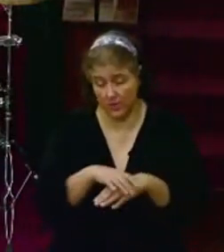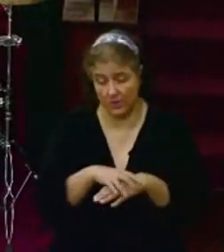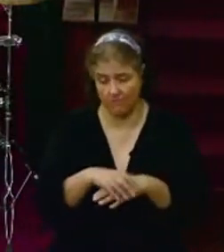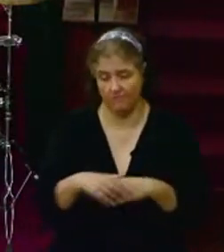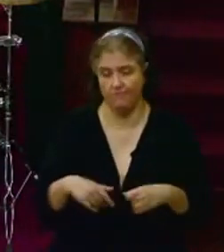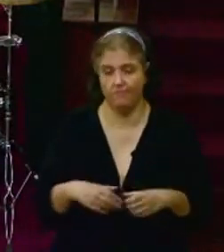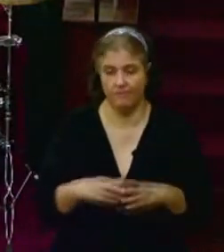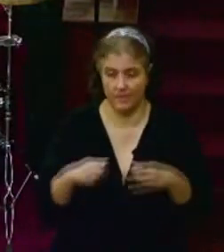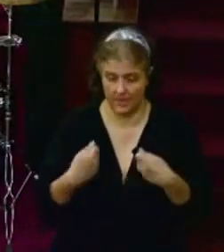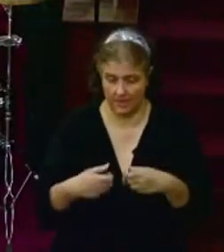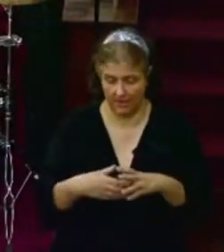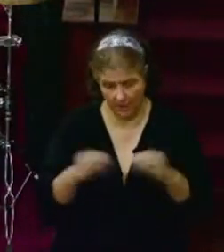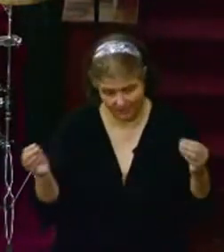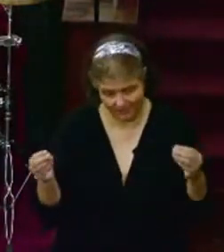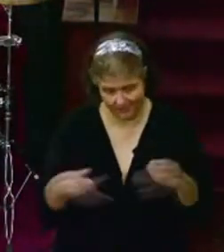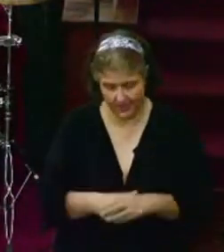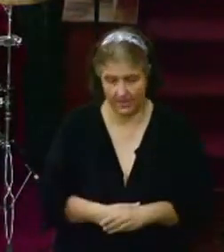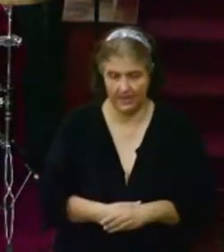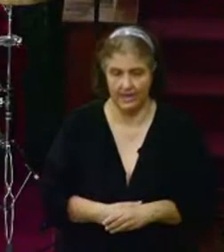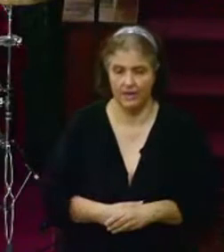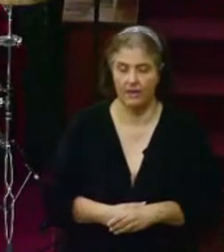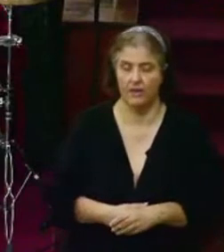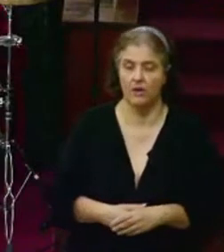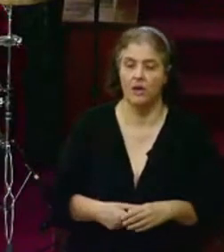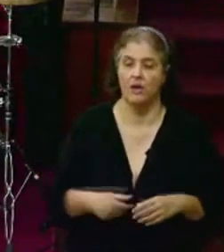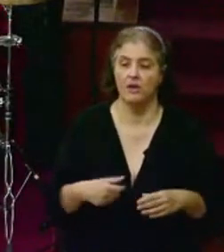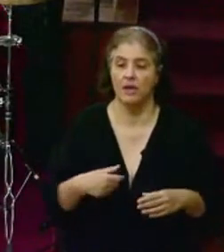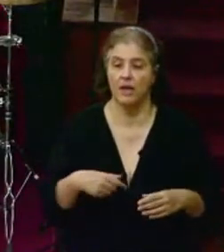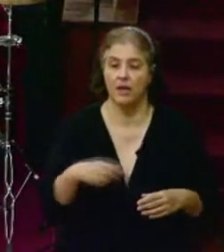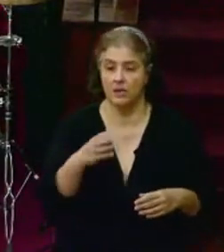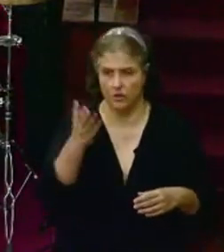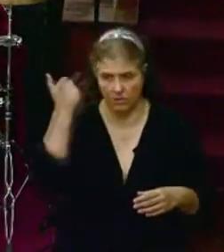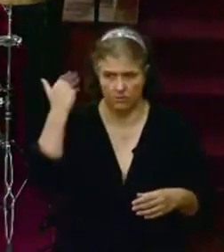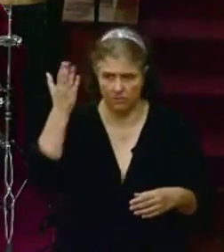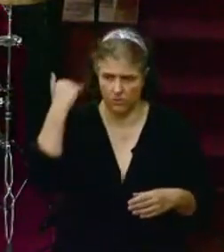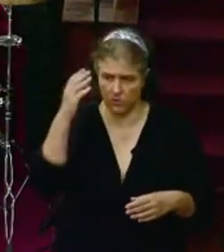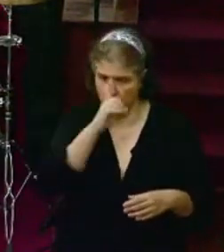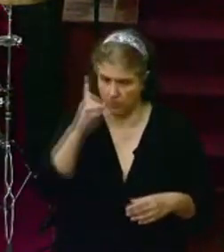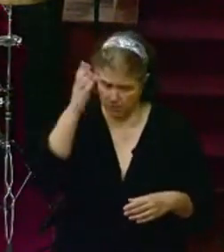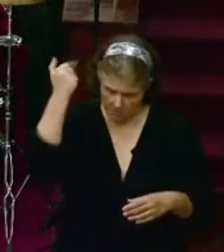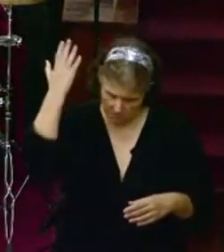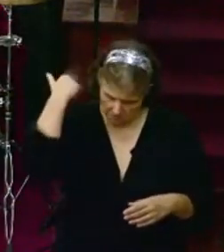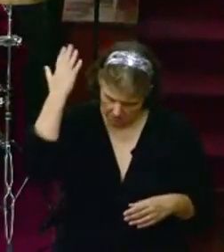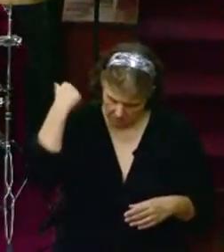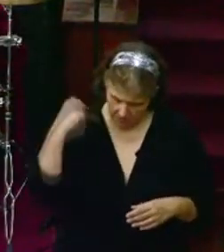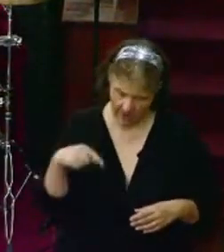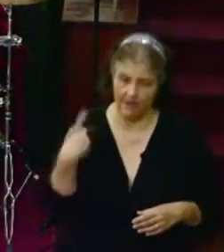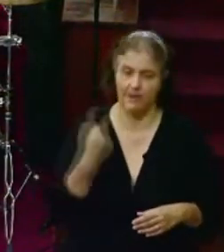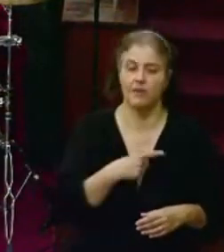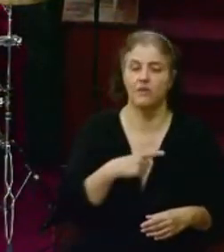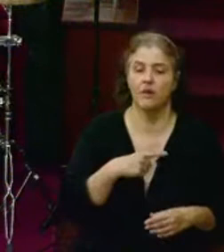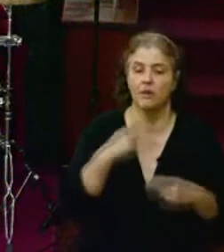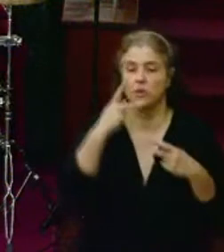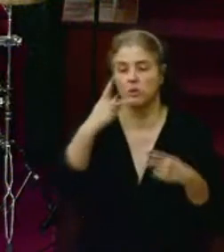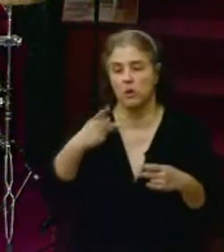onde um centurião também, chamado Cornélio, estava orando e o Senhor lhe ordenou que chamasse Pedro para que lhe